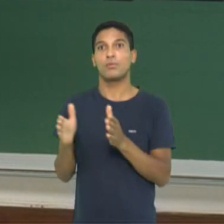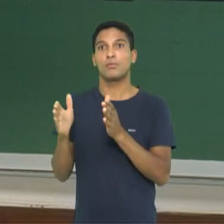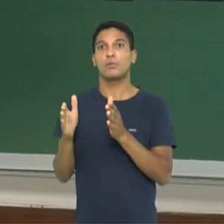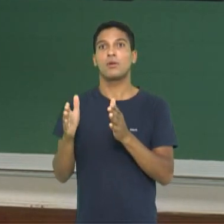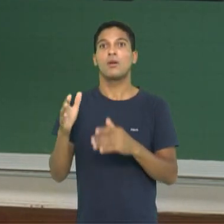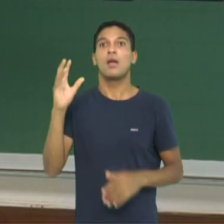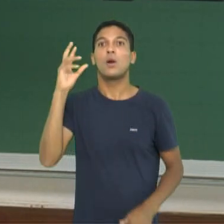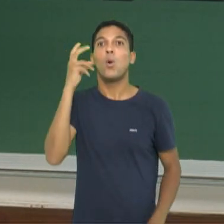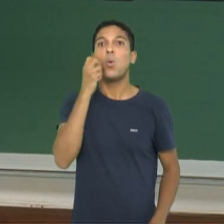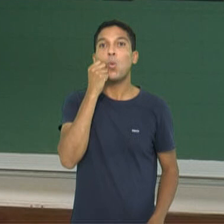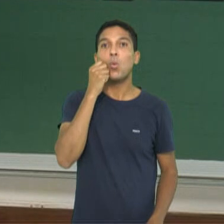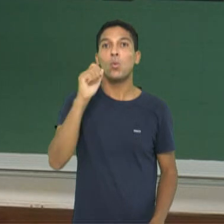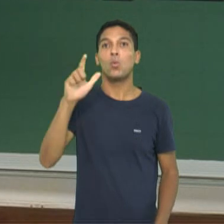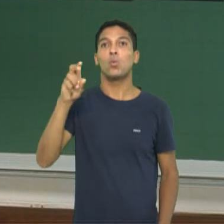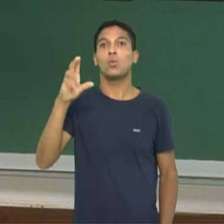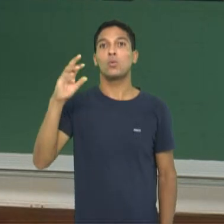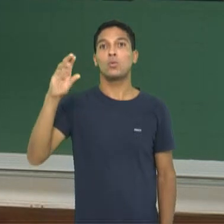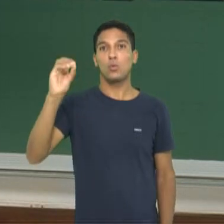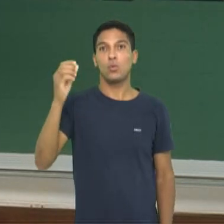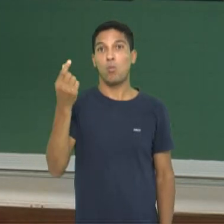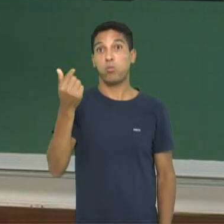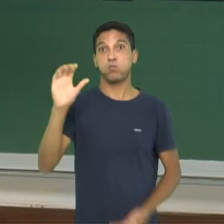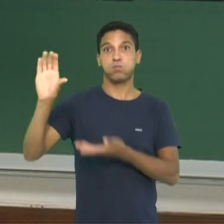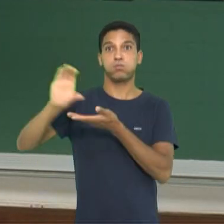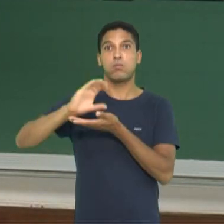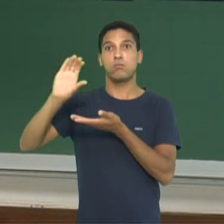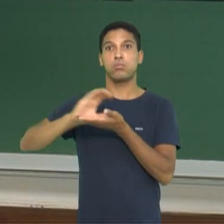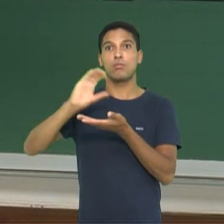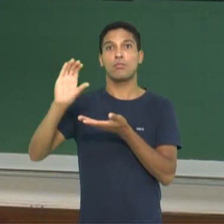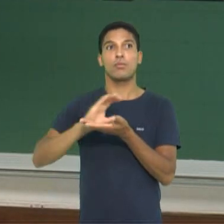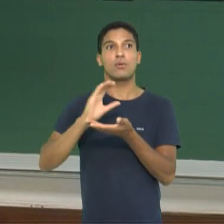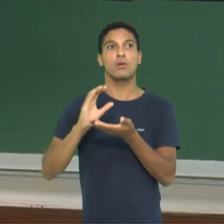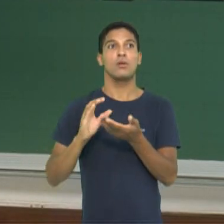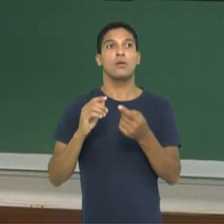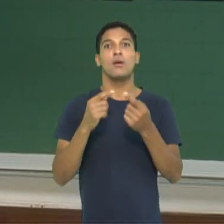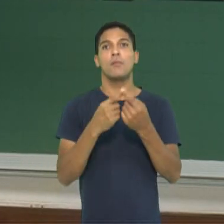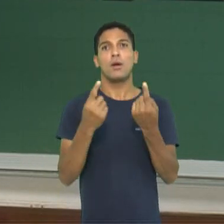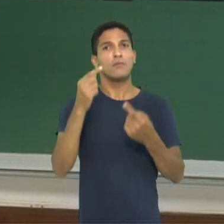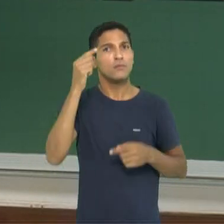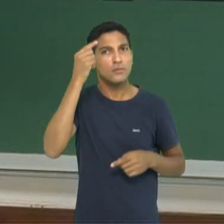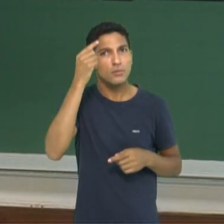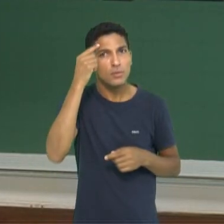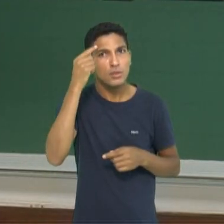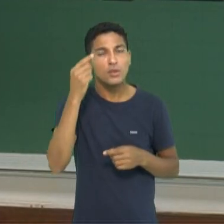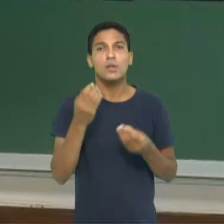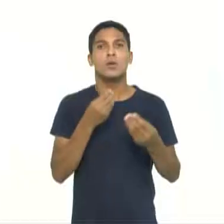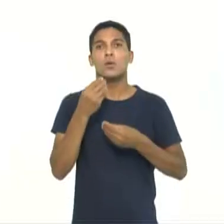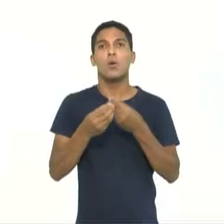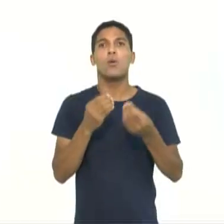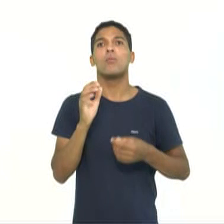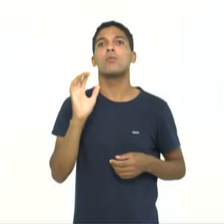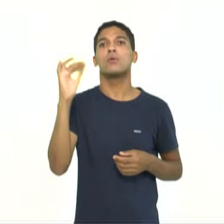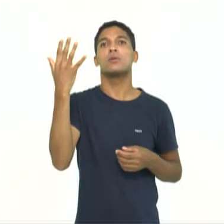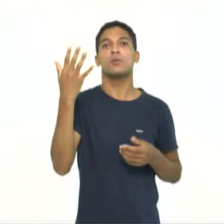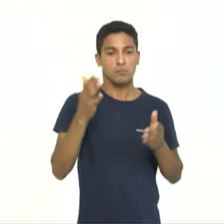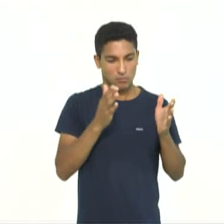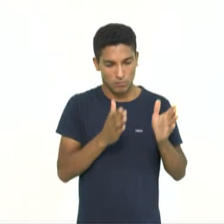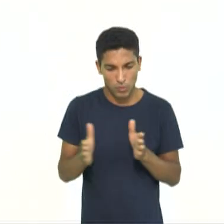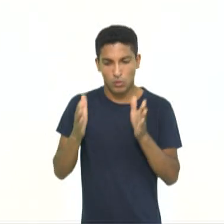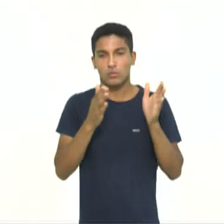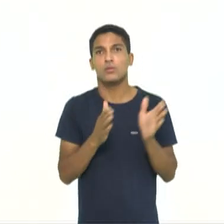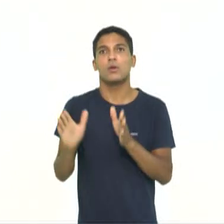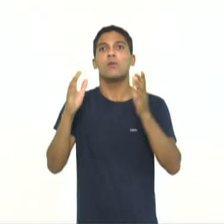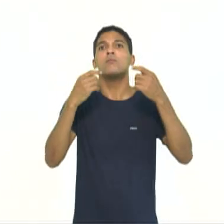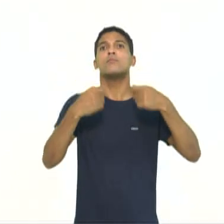que a produção ocorra, o que é necessário? Pense por alguns instantes comigo. A produção